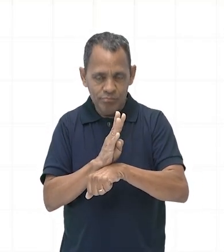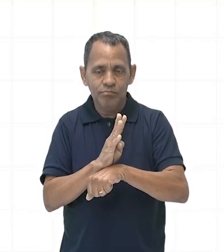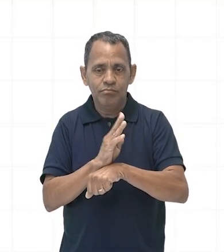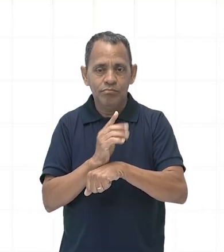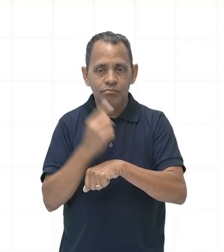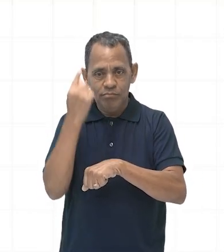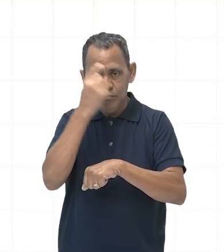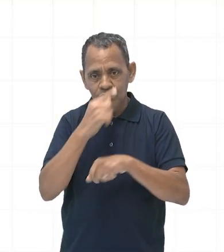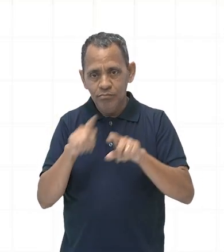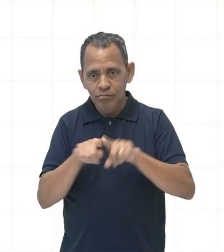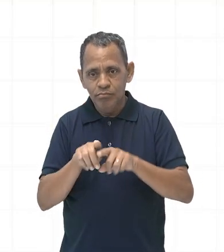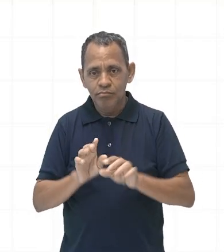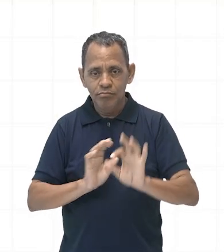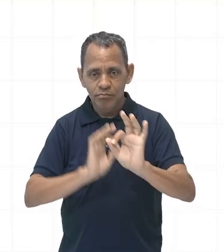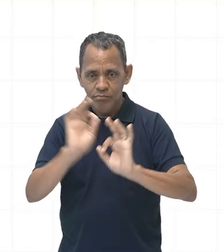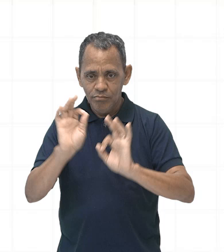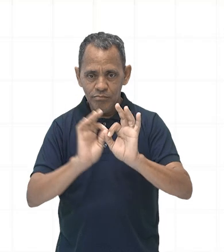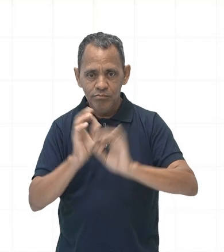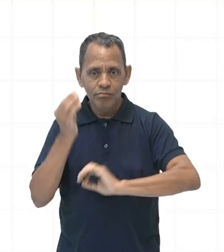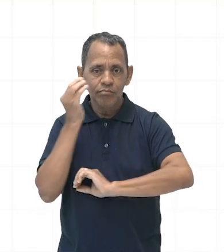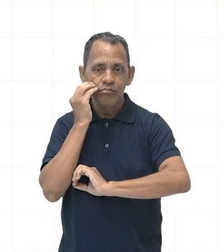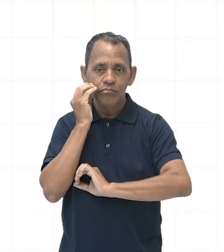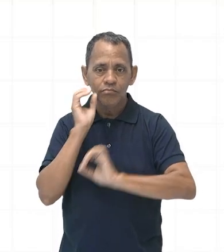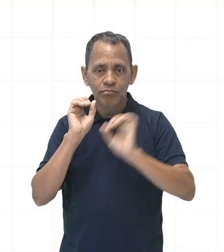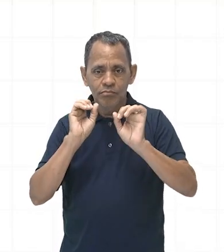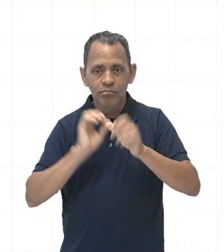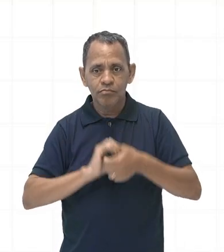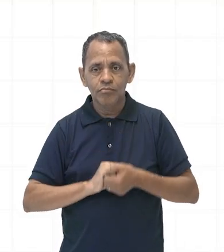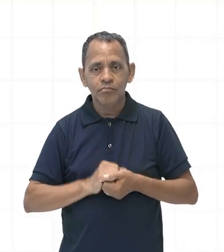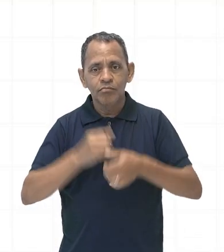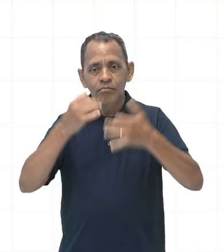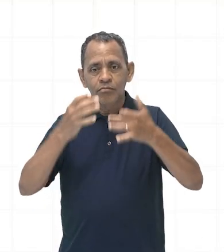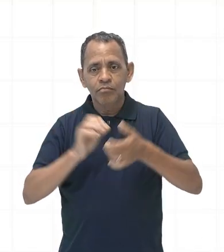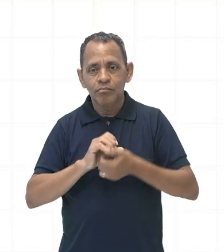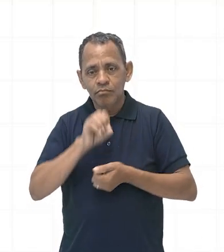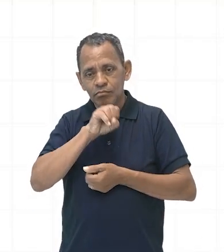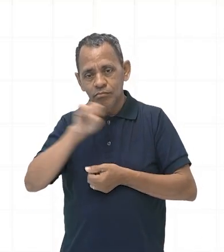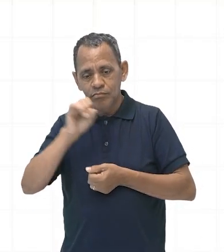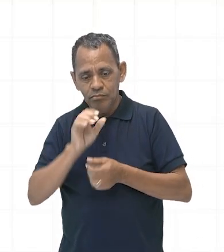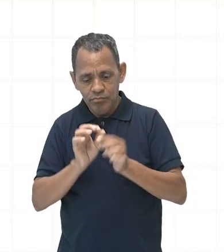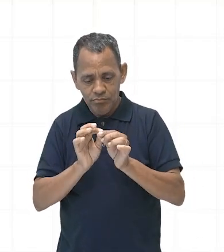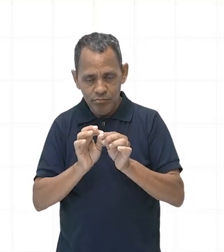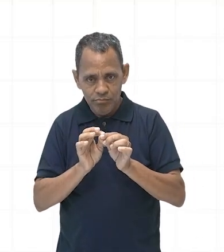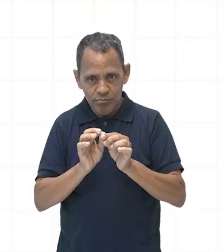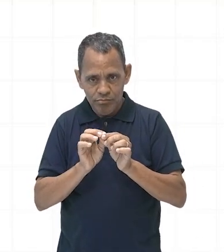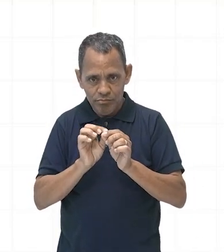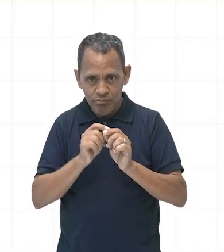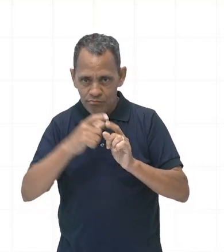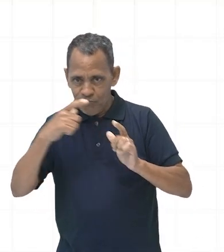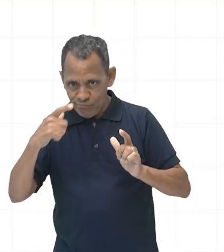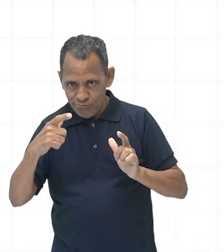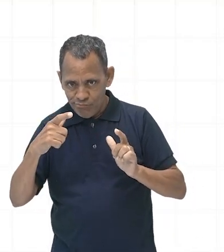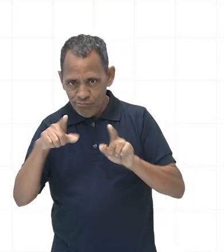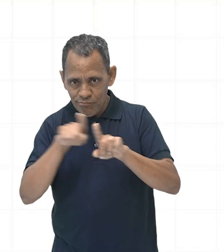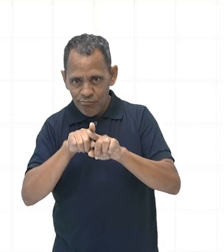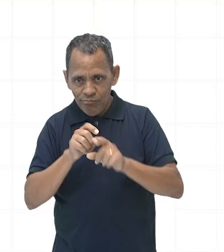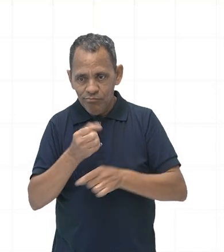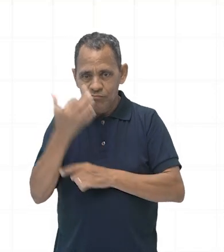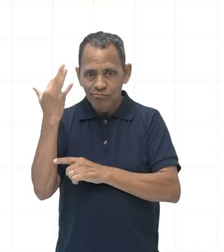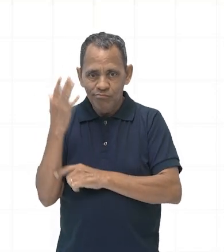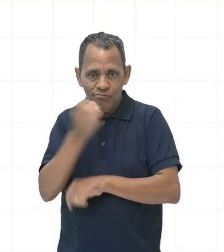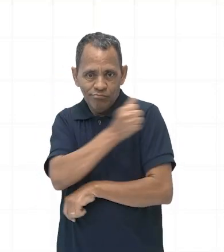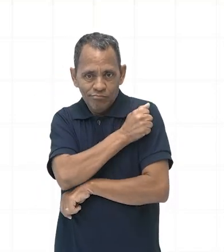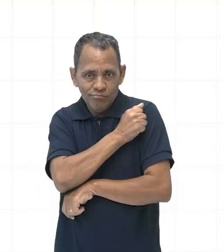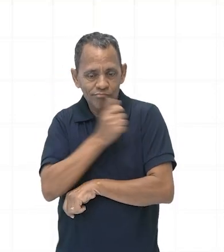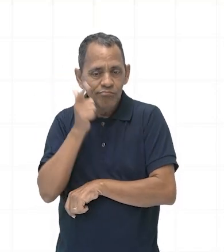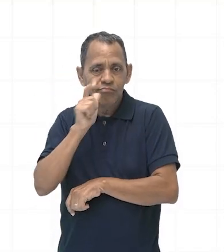Vamos fazer o nosso famoso teste. O que é que diz o teste? Se eu aumentei a quantidade de alunos, eu vou ter, né, eu vou